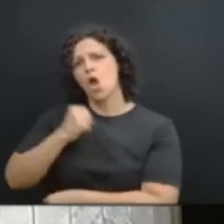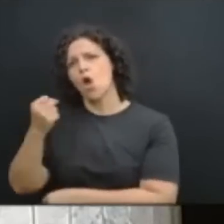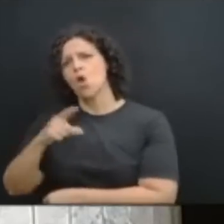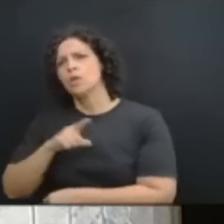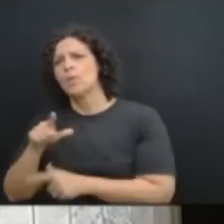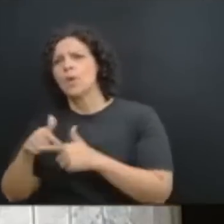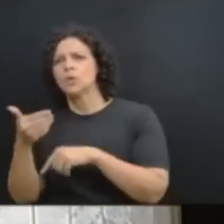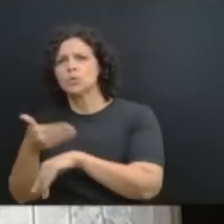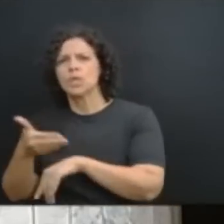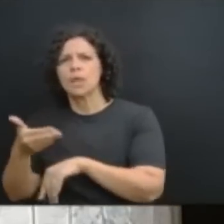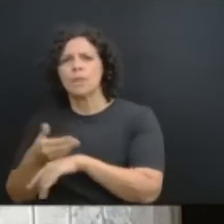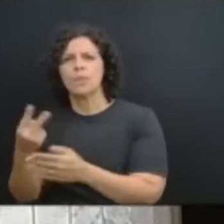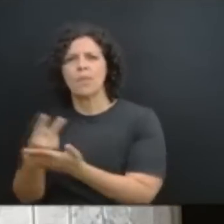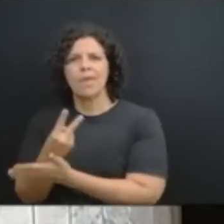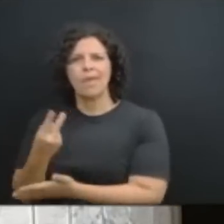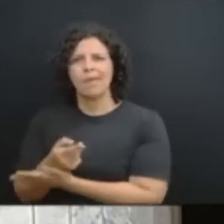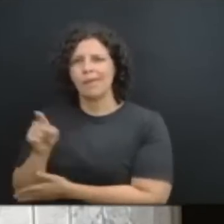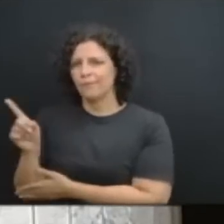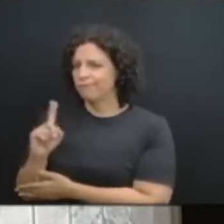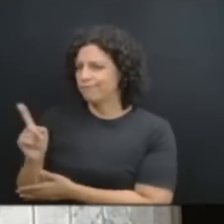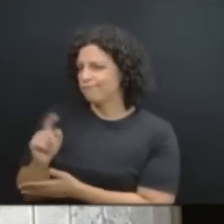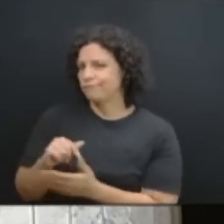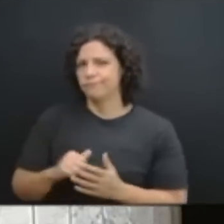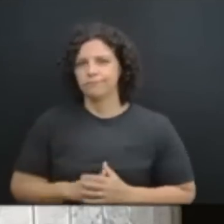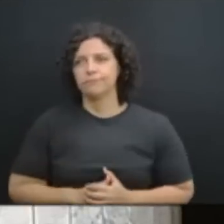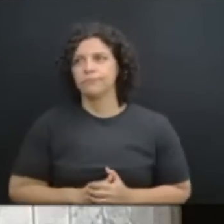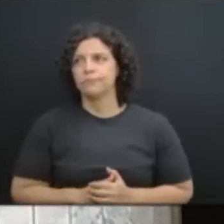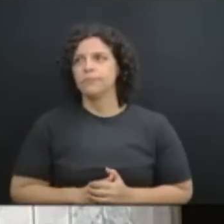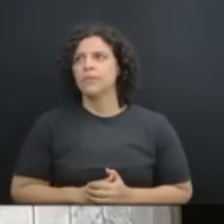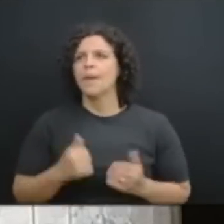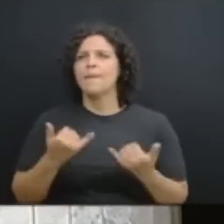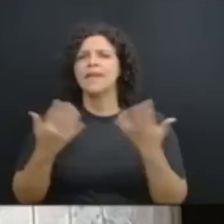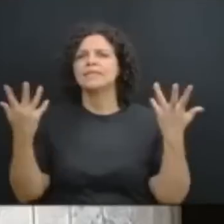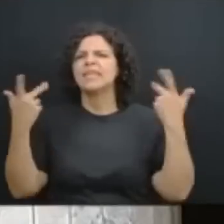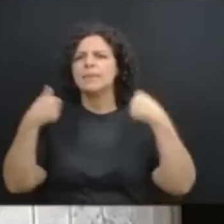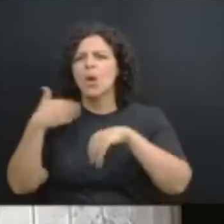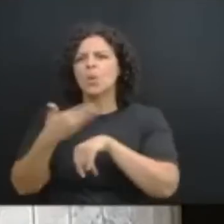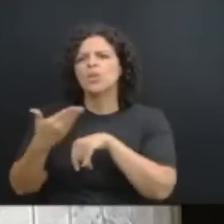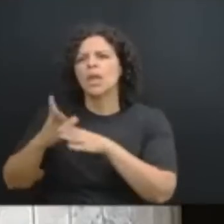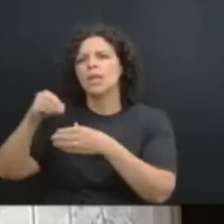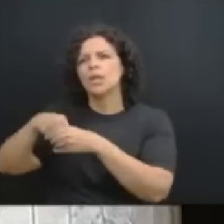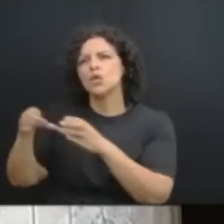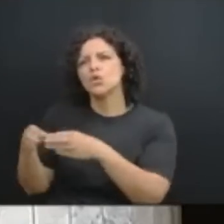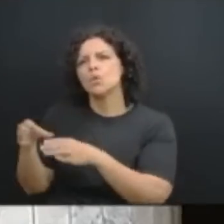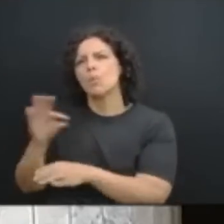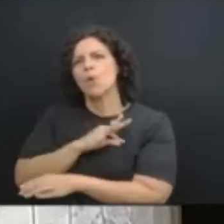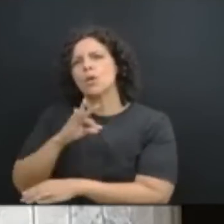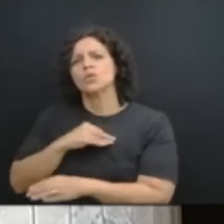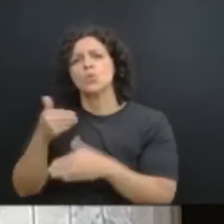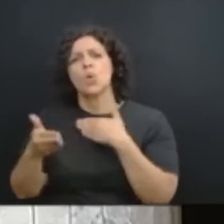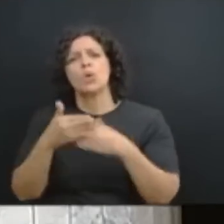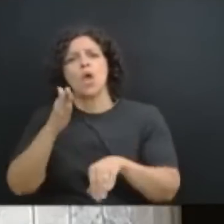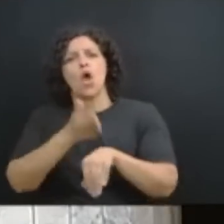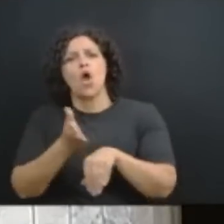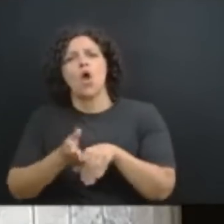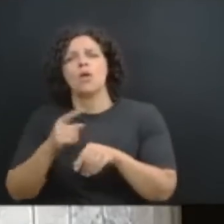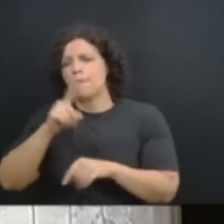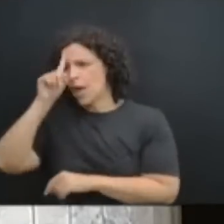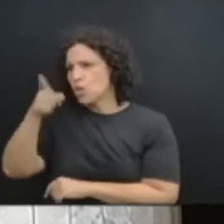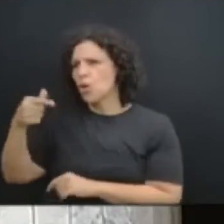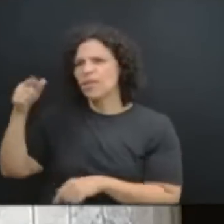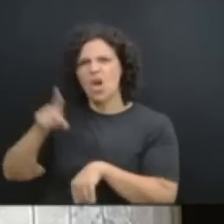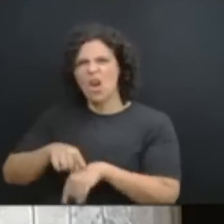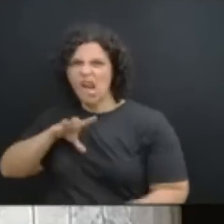um treinamento desumano, como um animal, que a qualquer momento e ordem